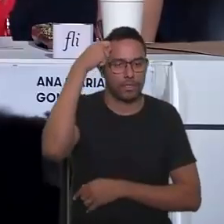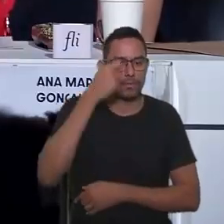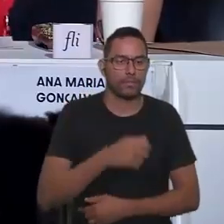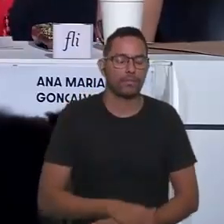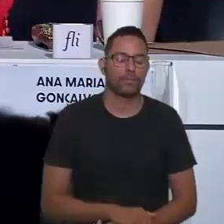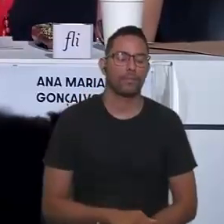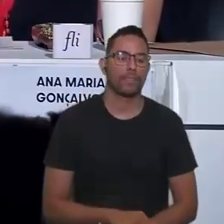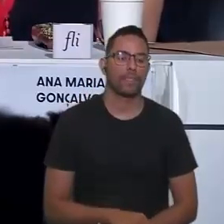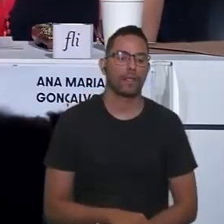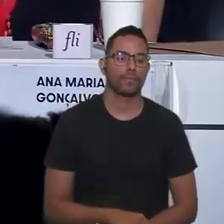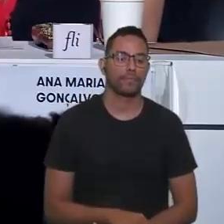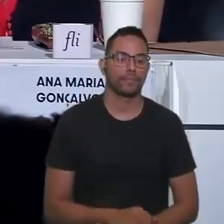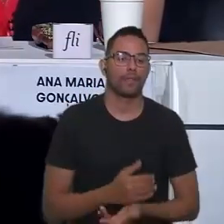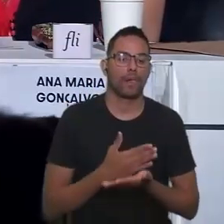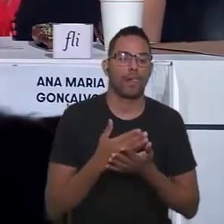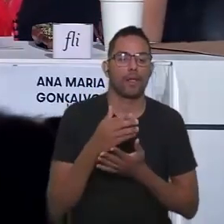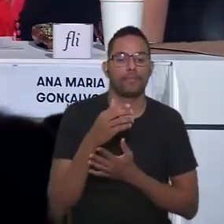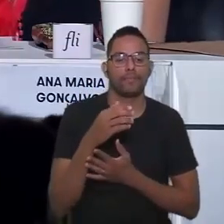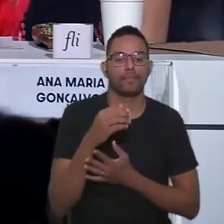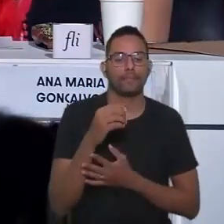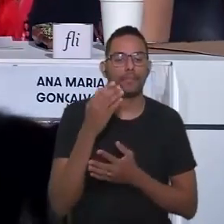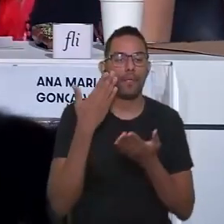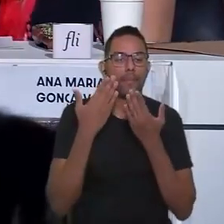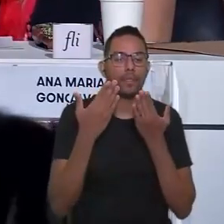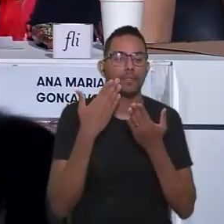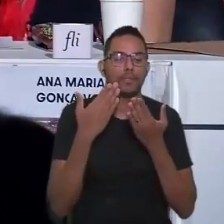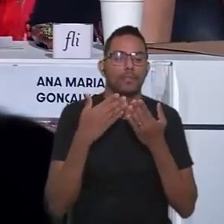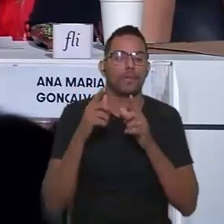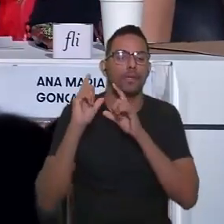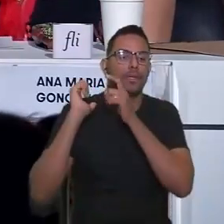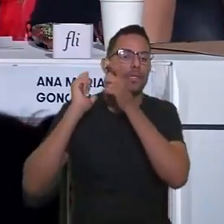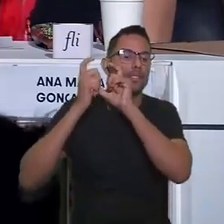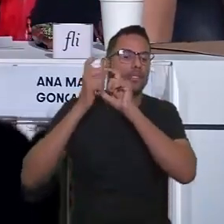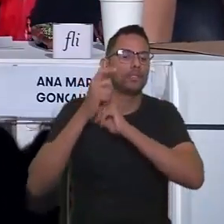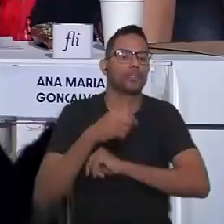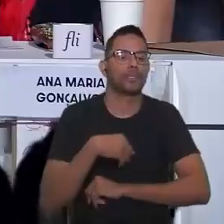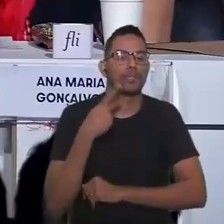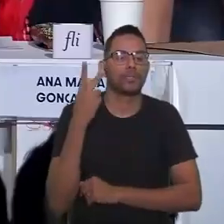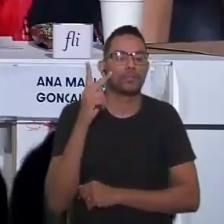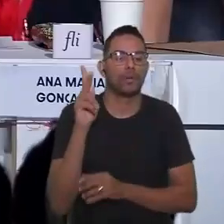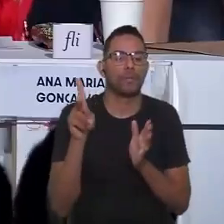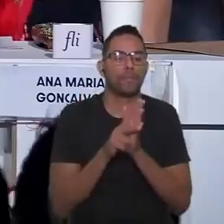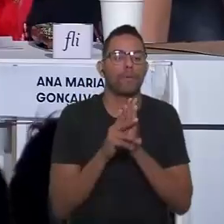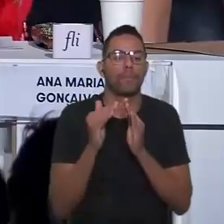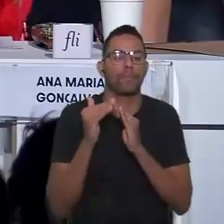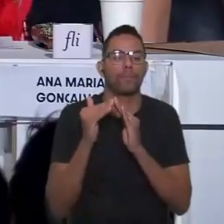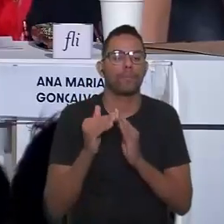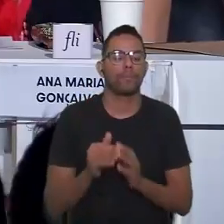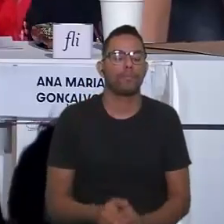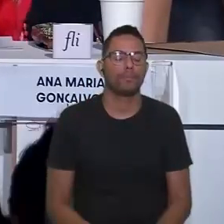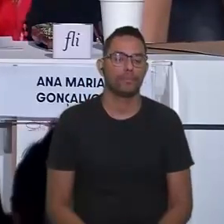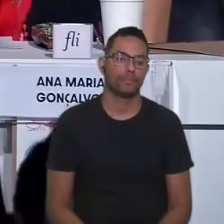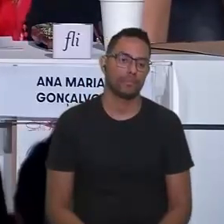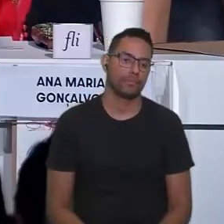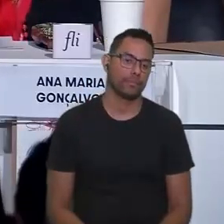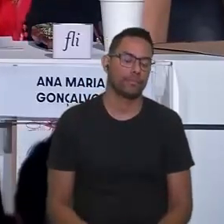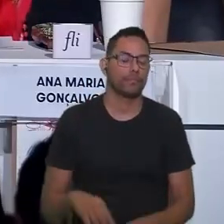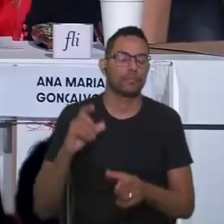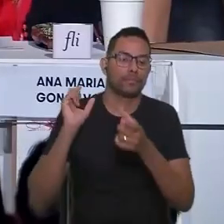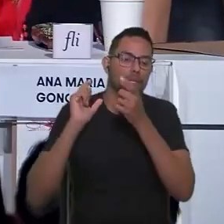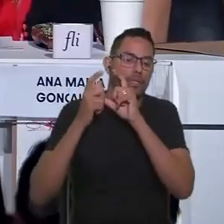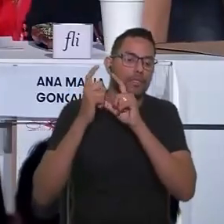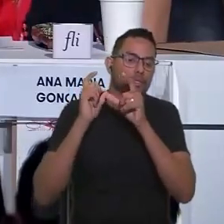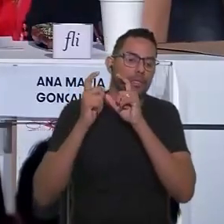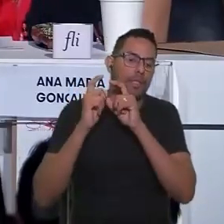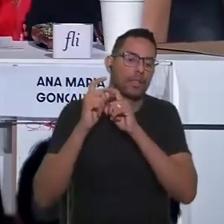negras. Princípio epistêmico para analisar a ancestralidade em sua própria morada. Uma